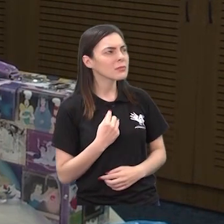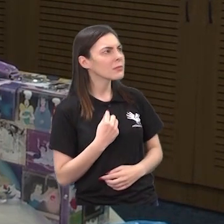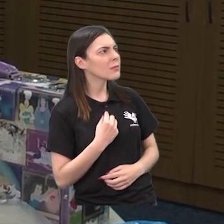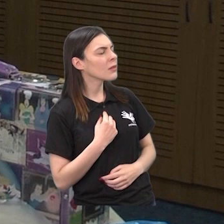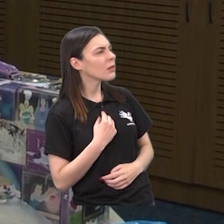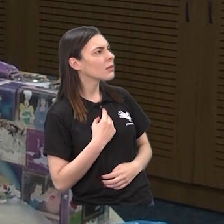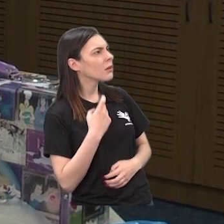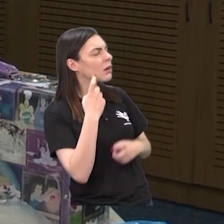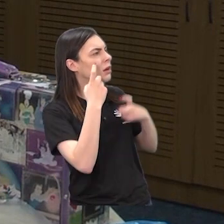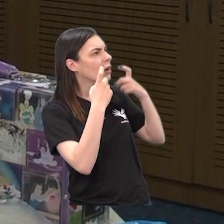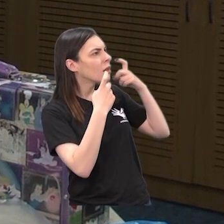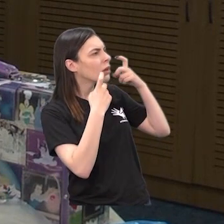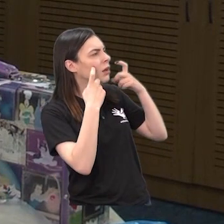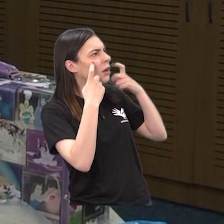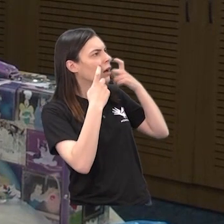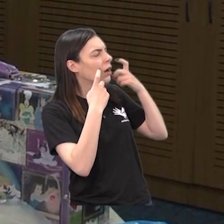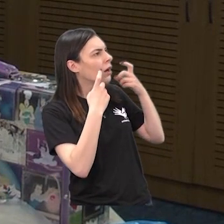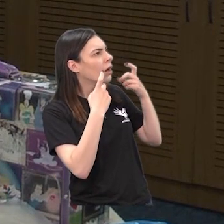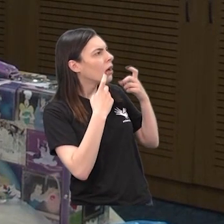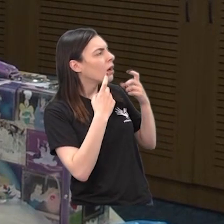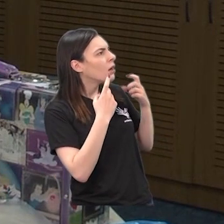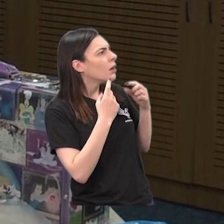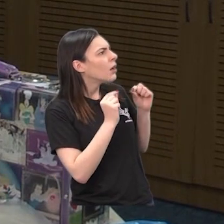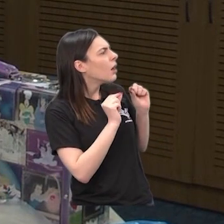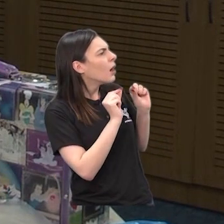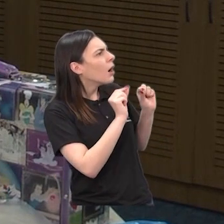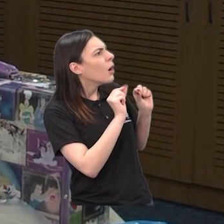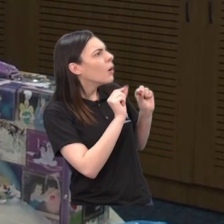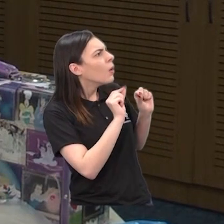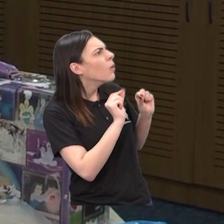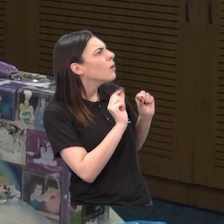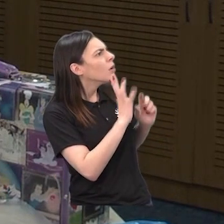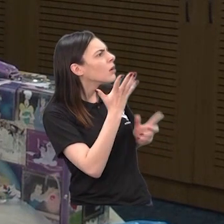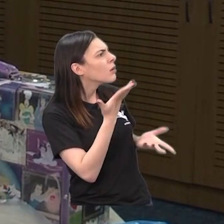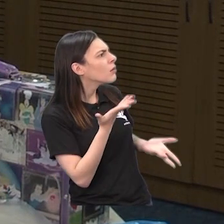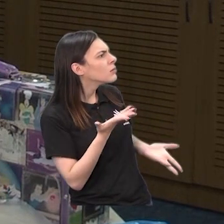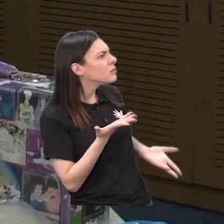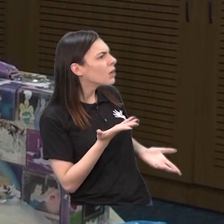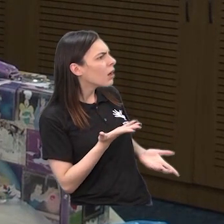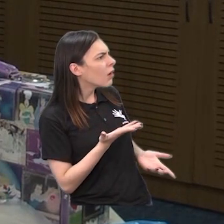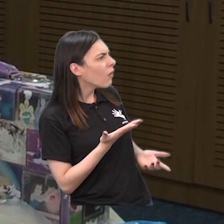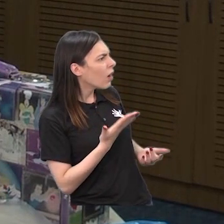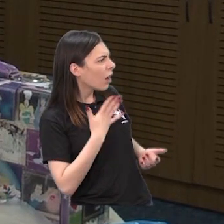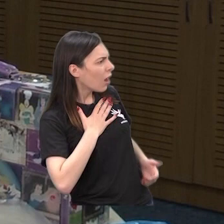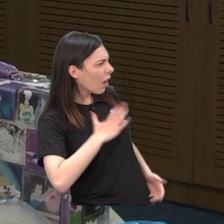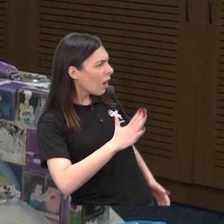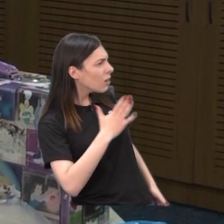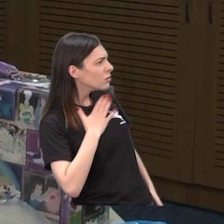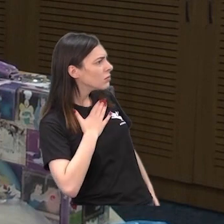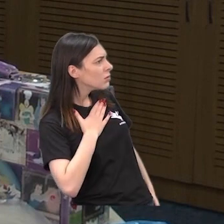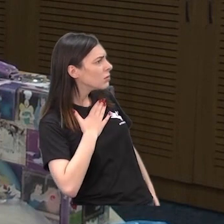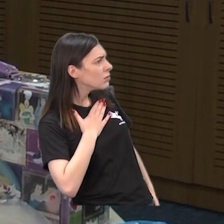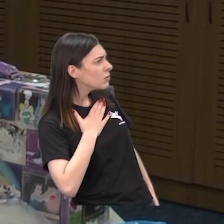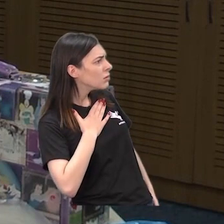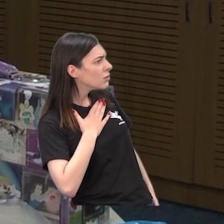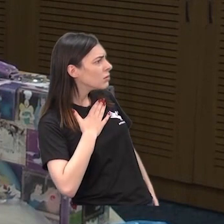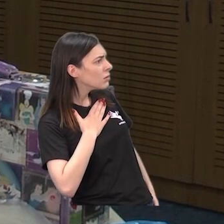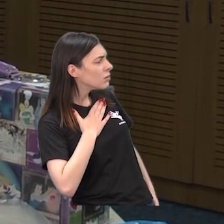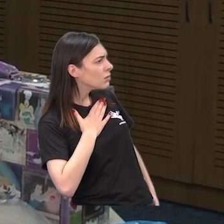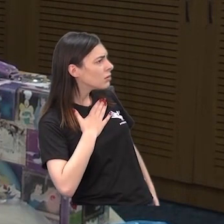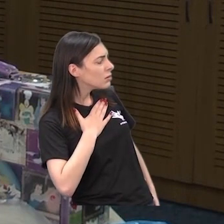A Ari Areia ficou preocupado e então perguntou: o que foi, Sapo Cururu? A Lucinha não gosta mais de